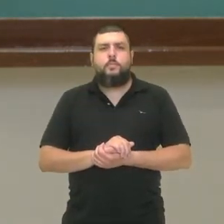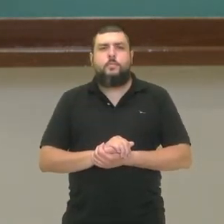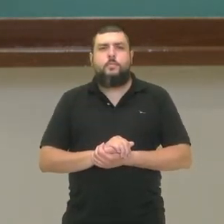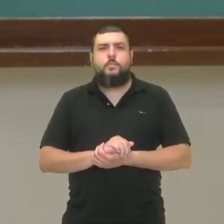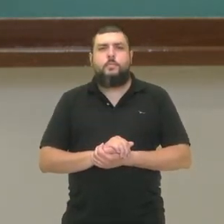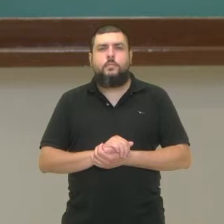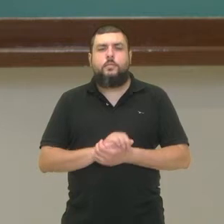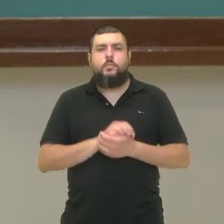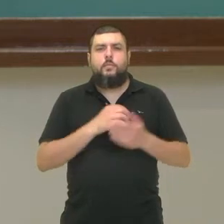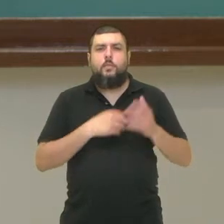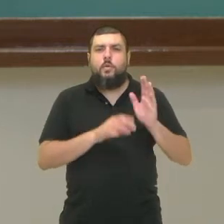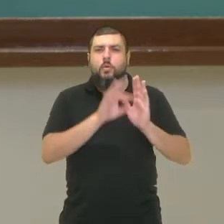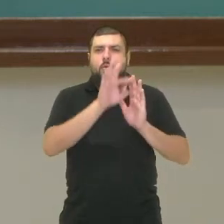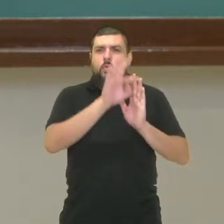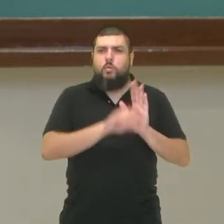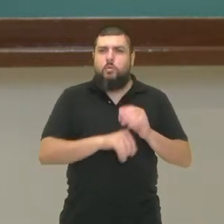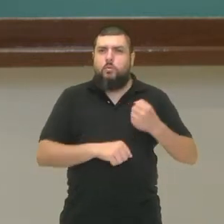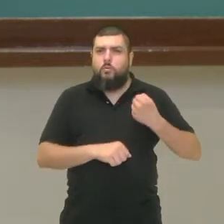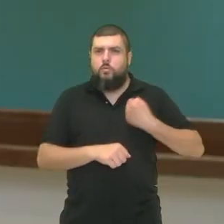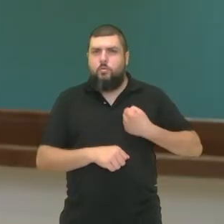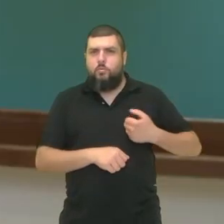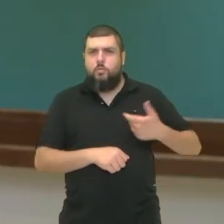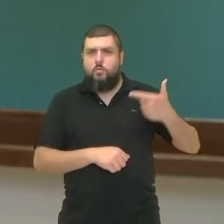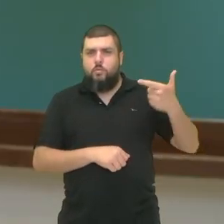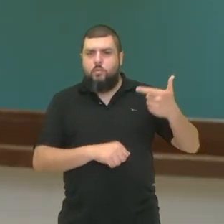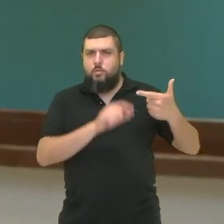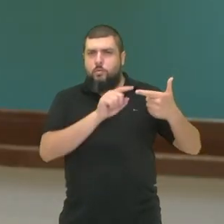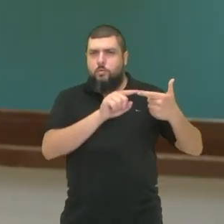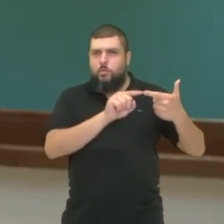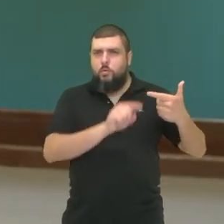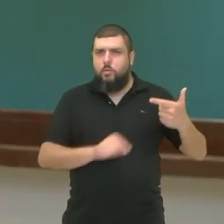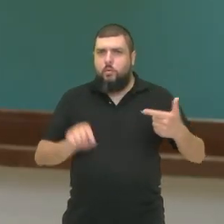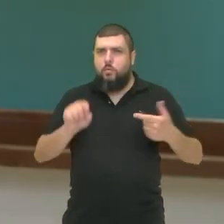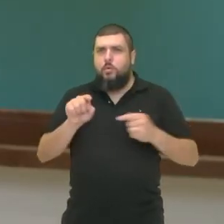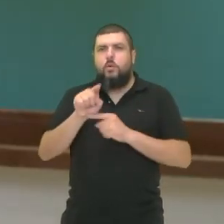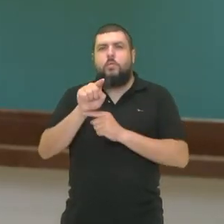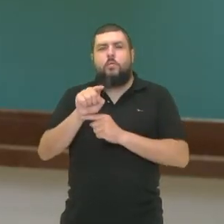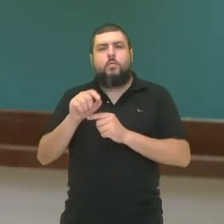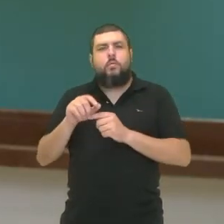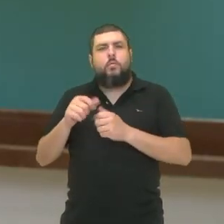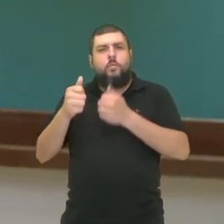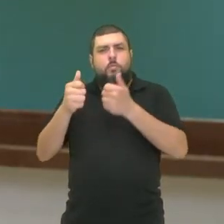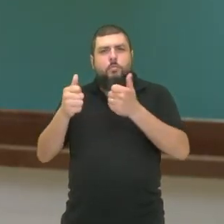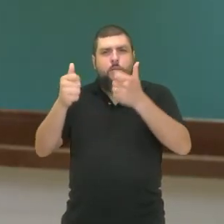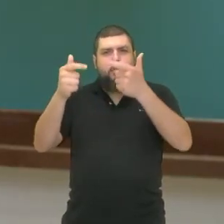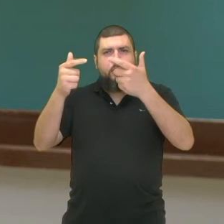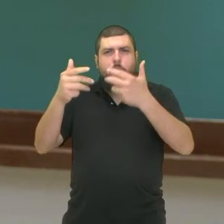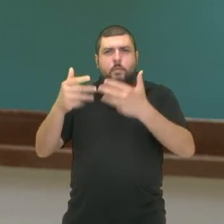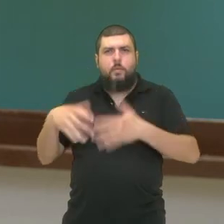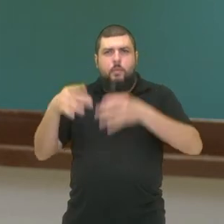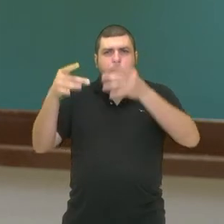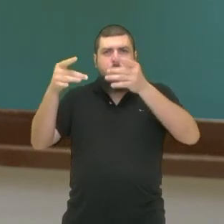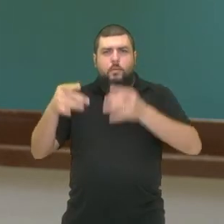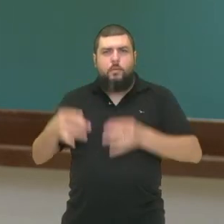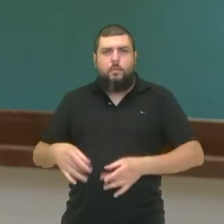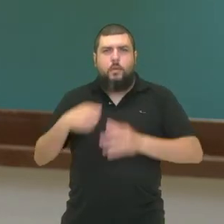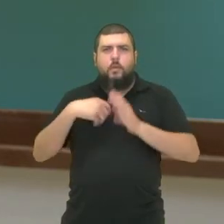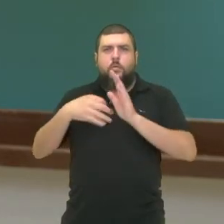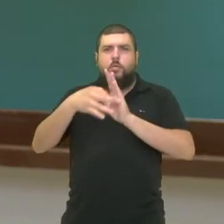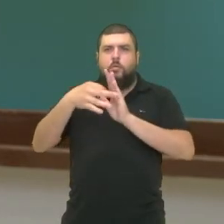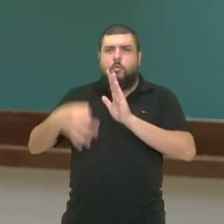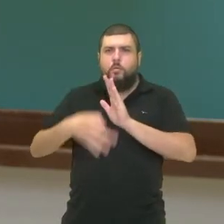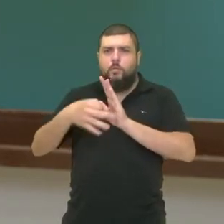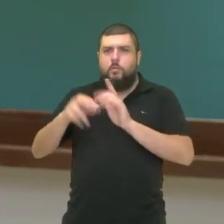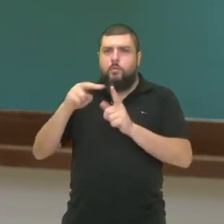texto motivador 2, o que eu quero? Que você articule os argumentos em defesa do seu ponto de